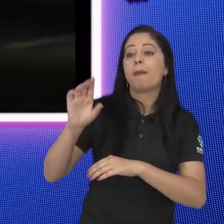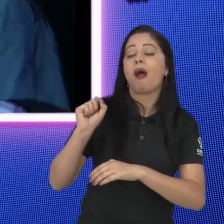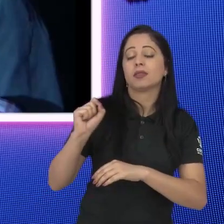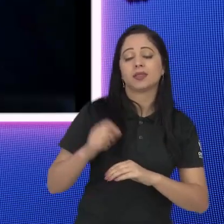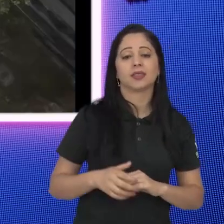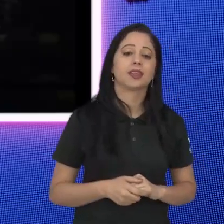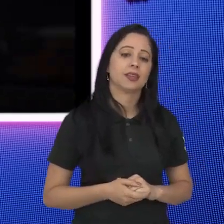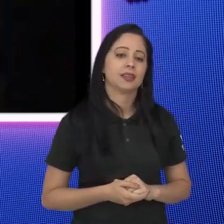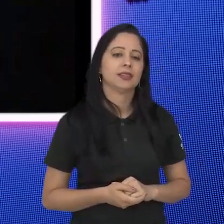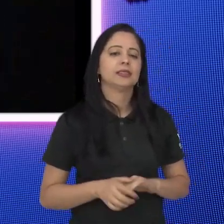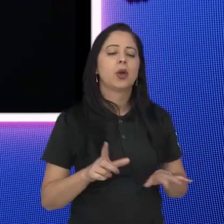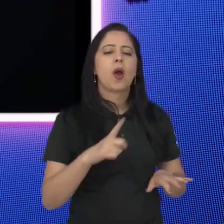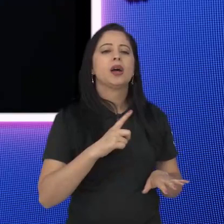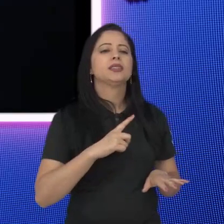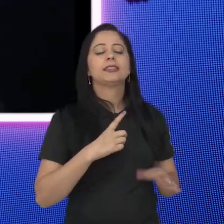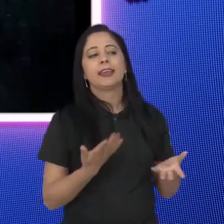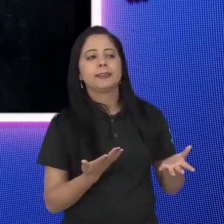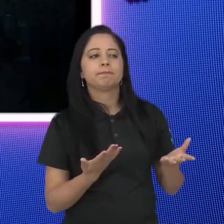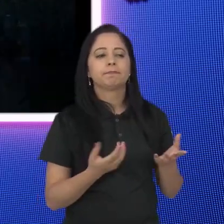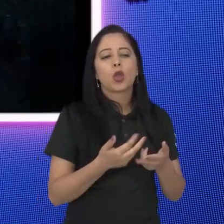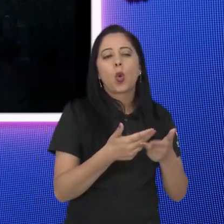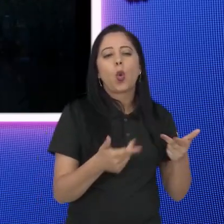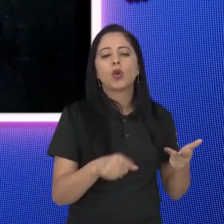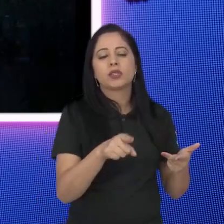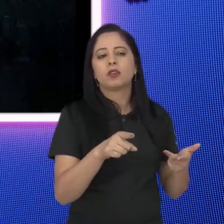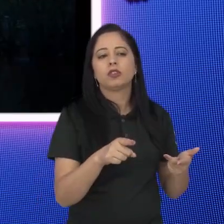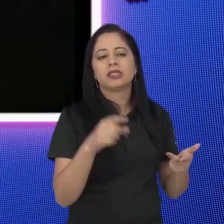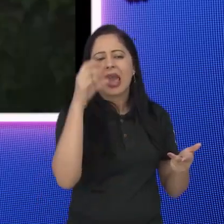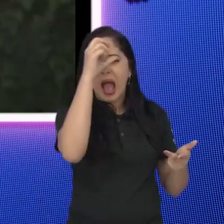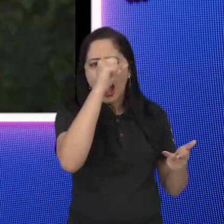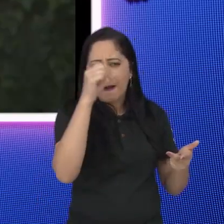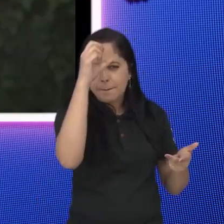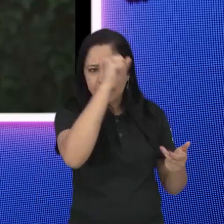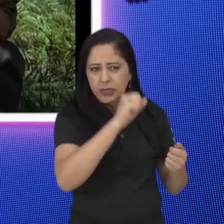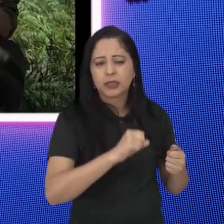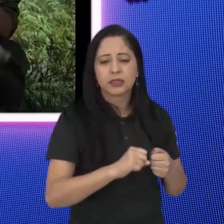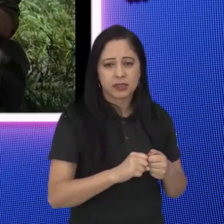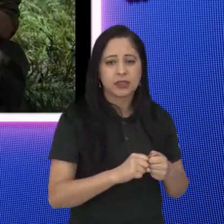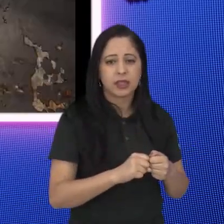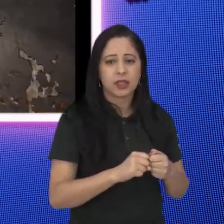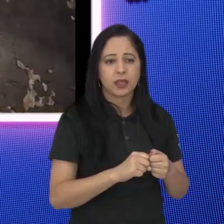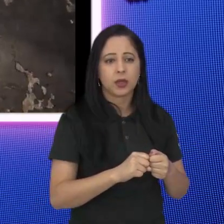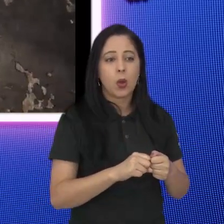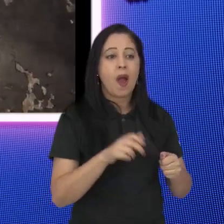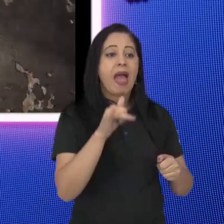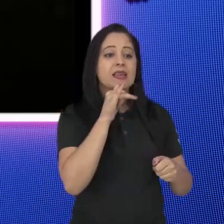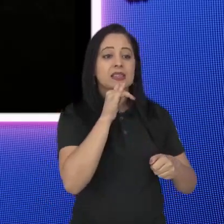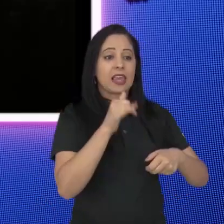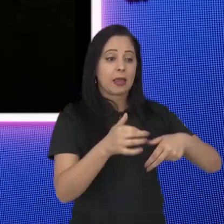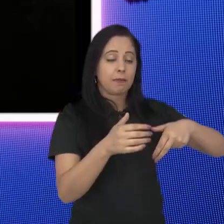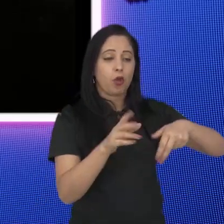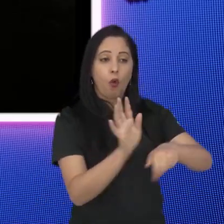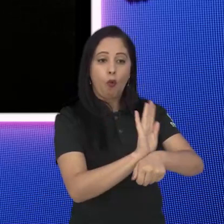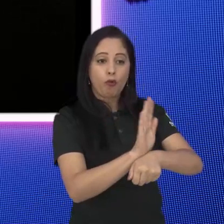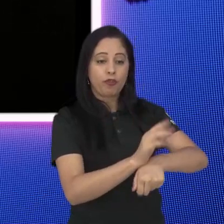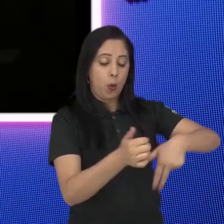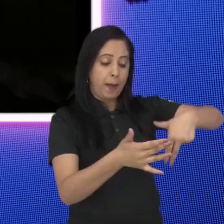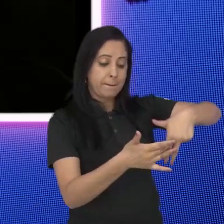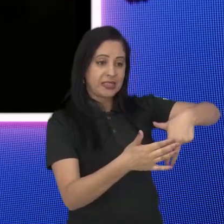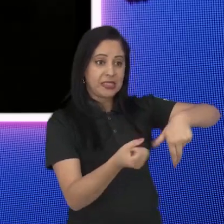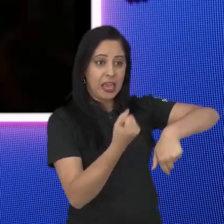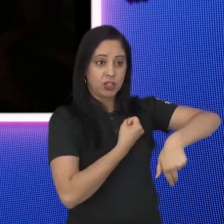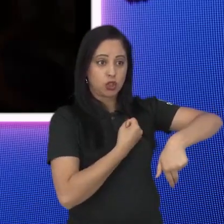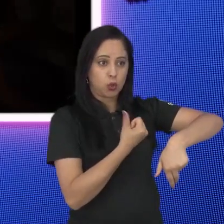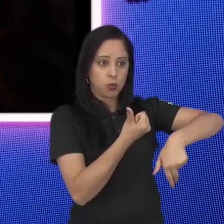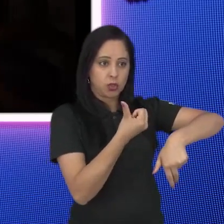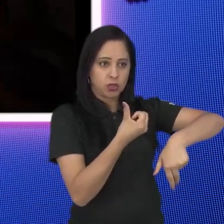Samuel, teve algo que você conseguiu absorver dessas obras, no caso do Paciente 63, também